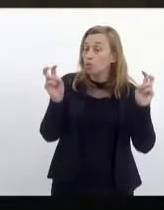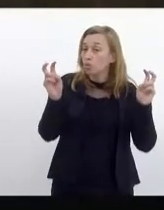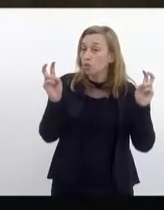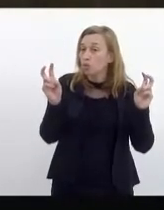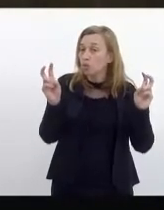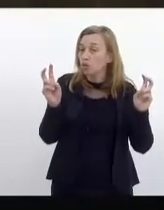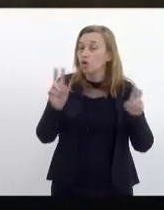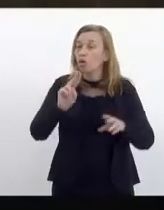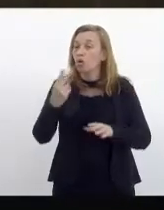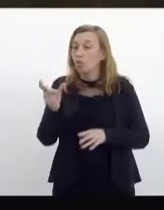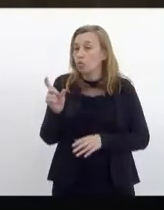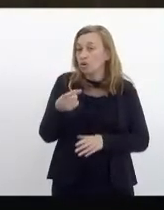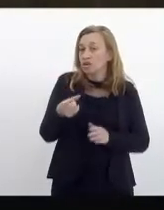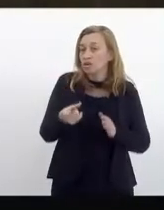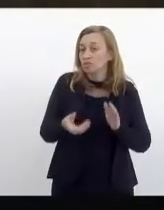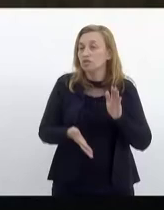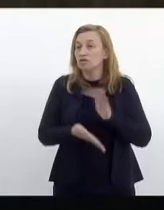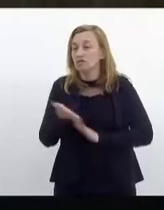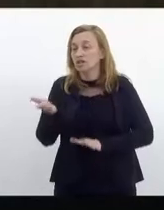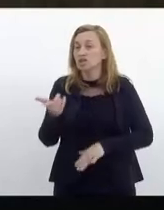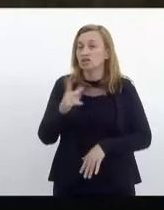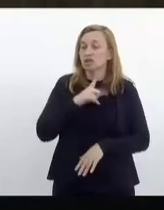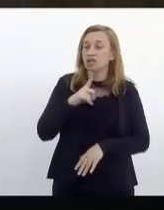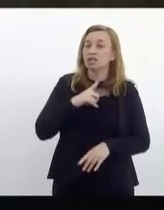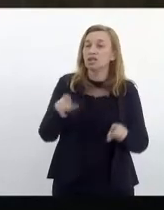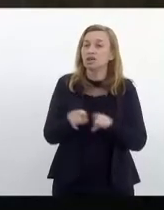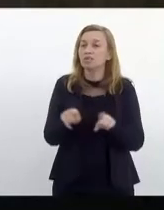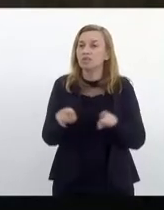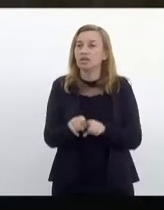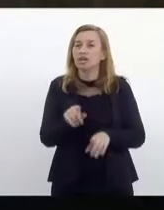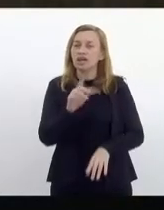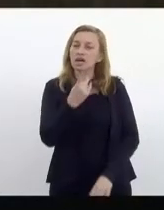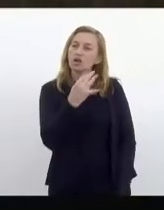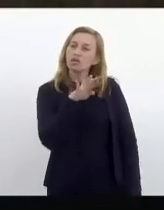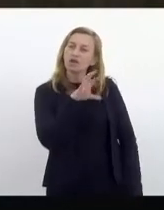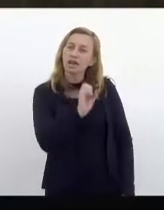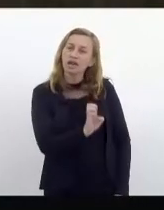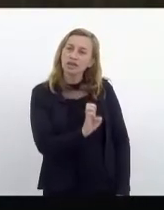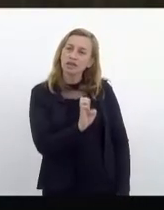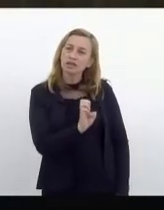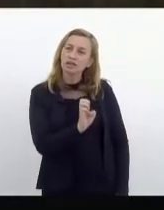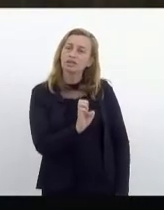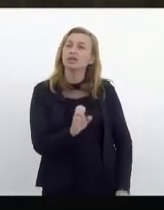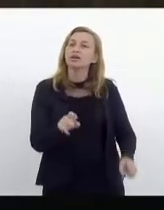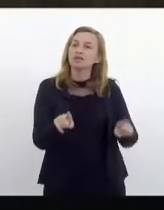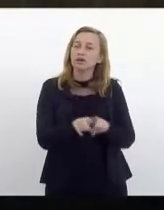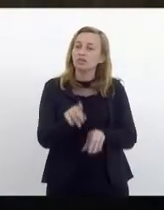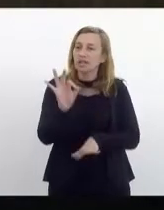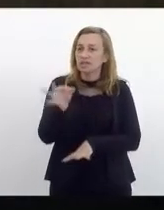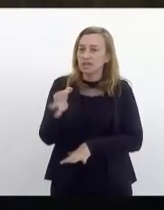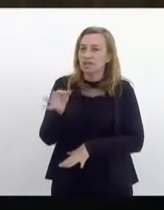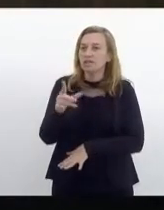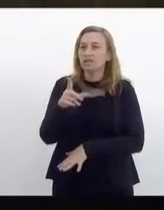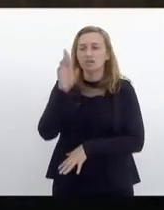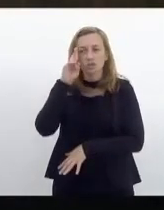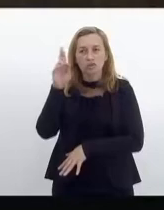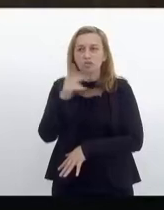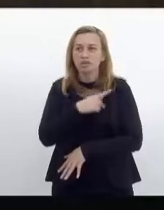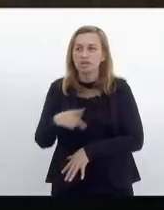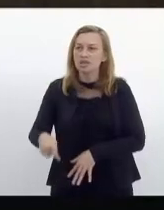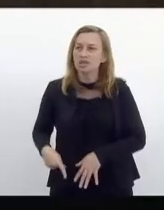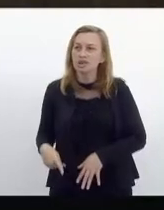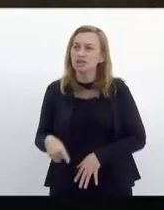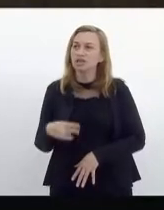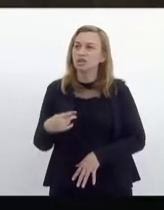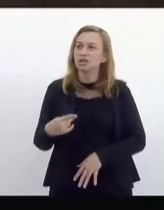um passaporte, e destacar também a nossa queridíssima Eloneida Sturt, que eu tenho certeza que Vossa Excelência aqui